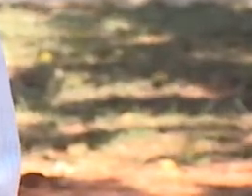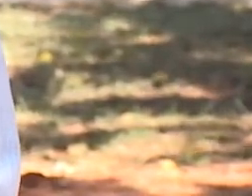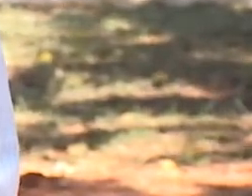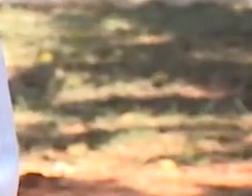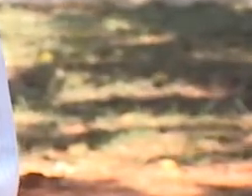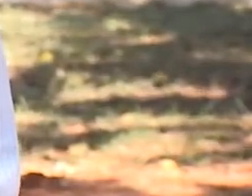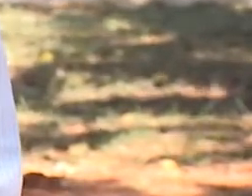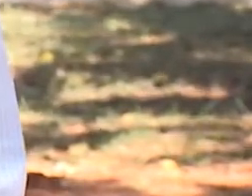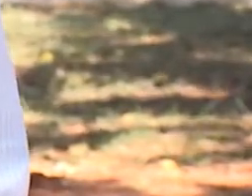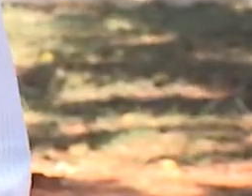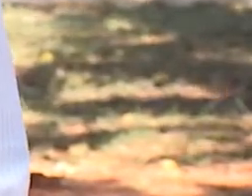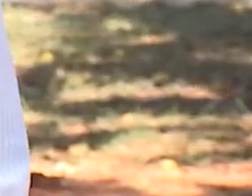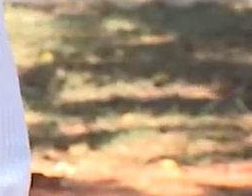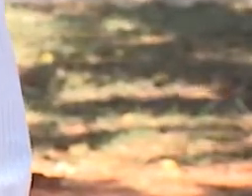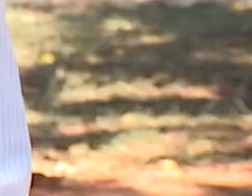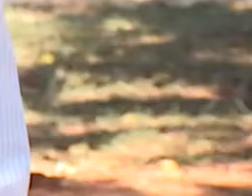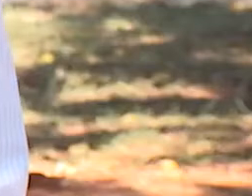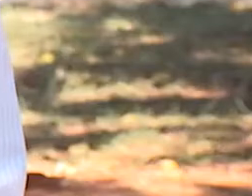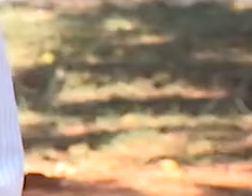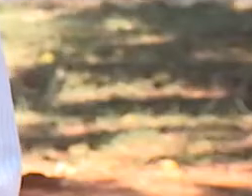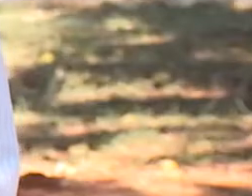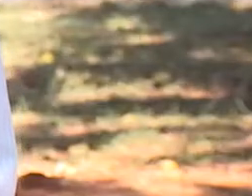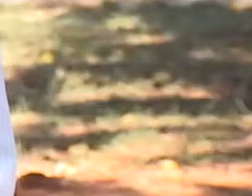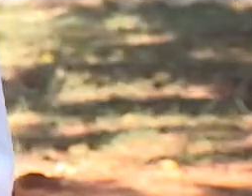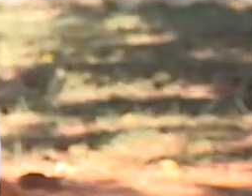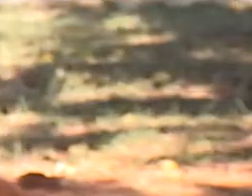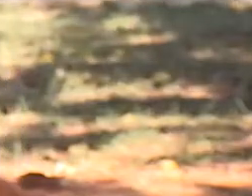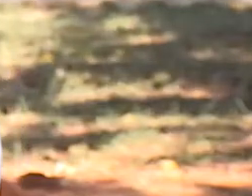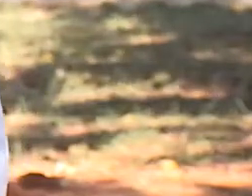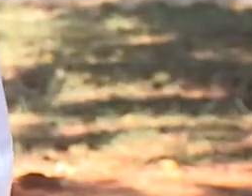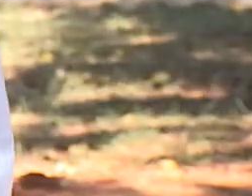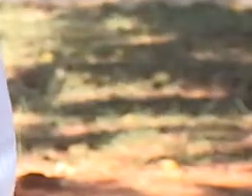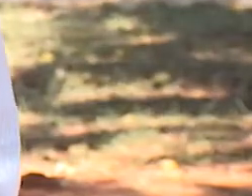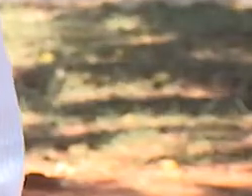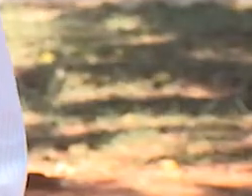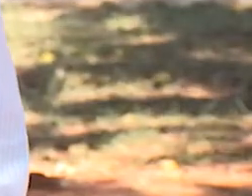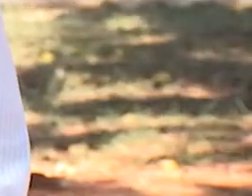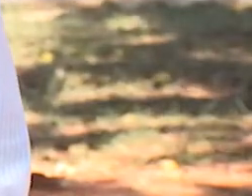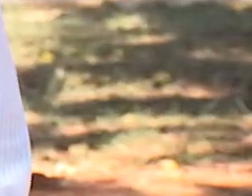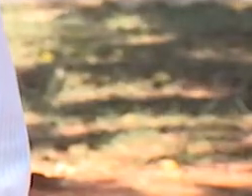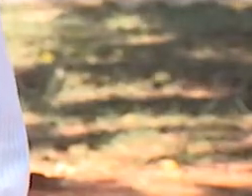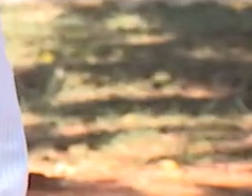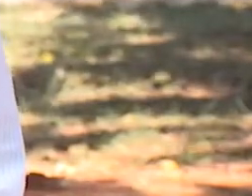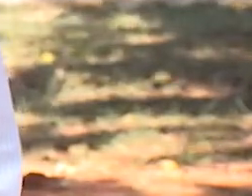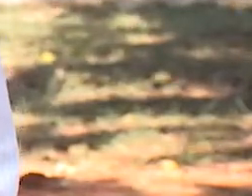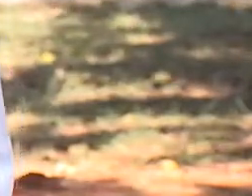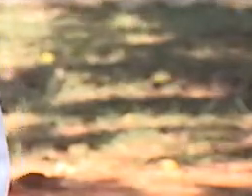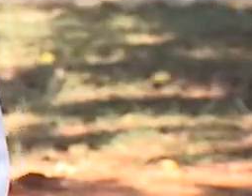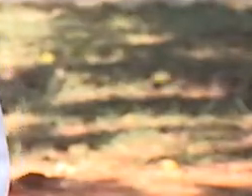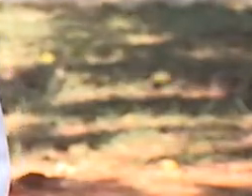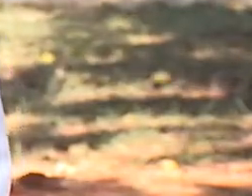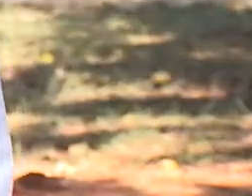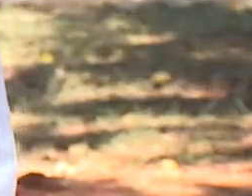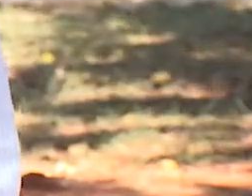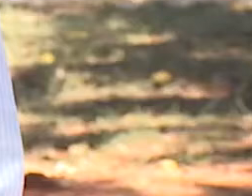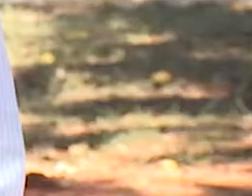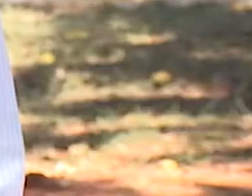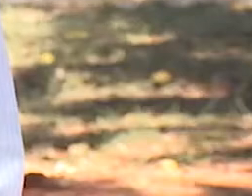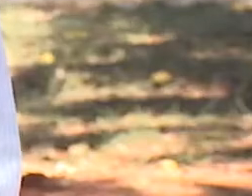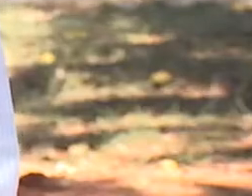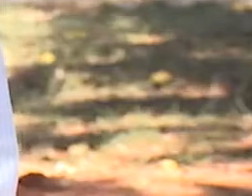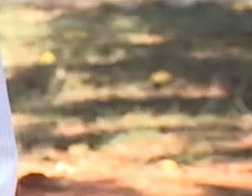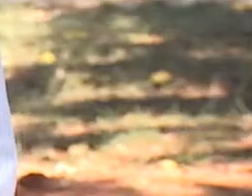mais me chamou a atenção é que não existe uma distinção de quem está